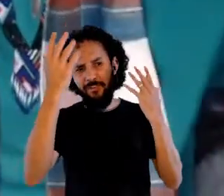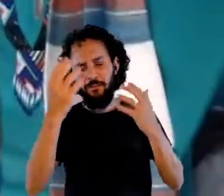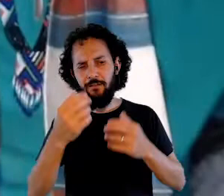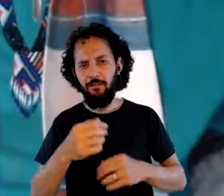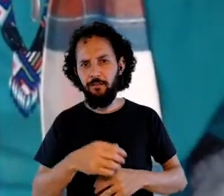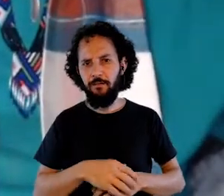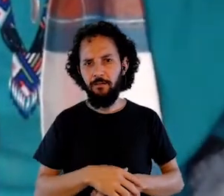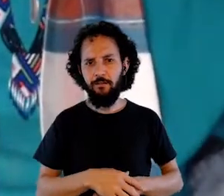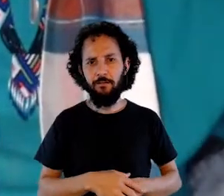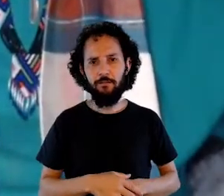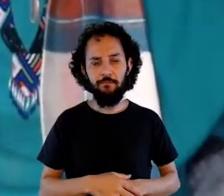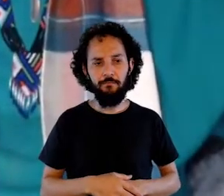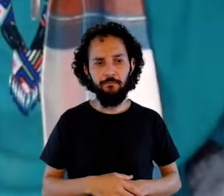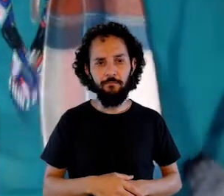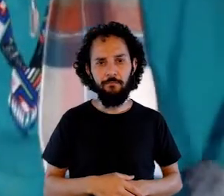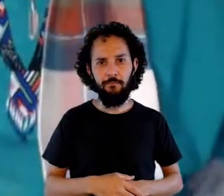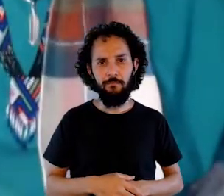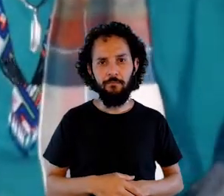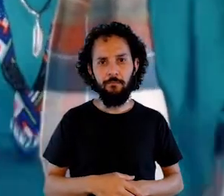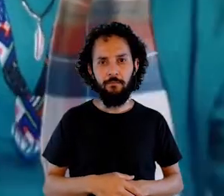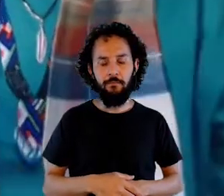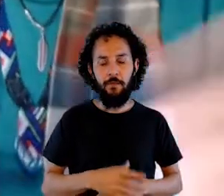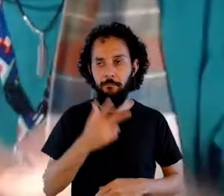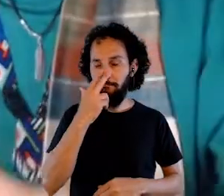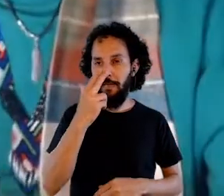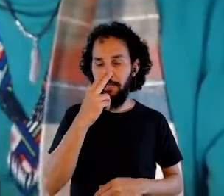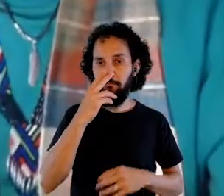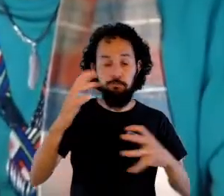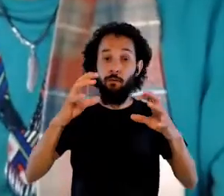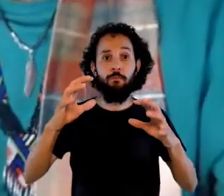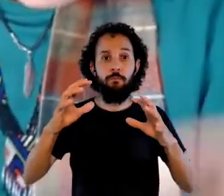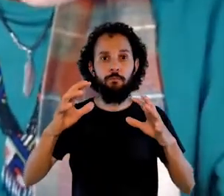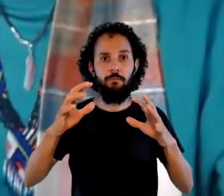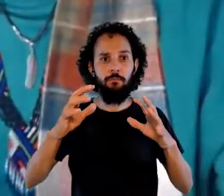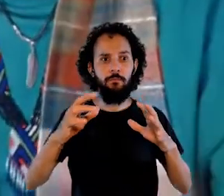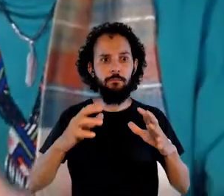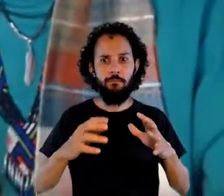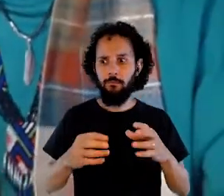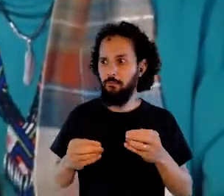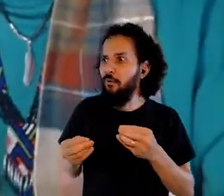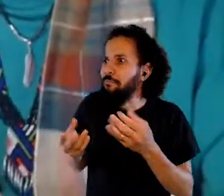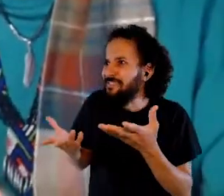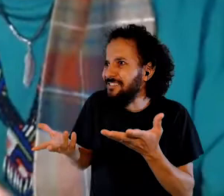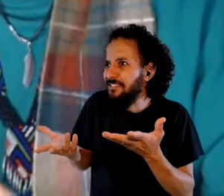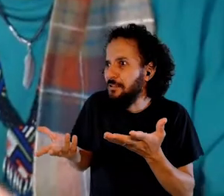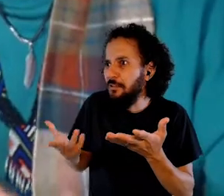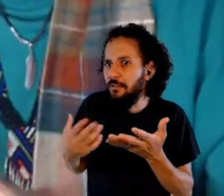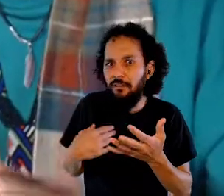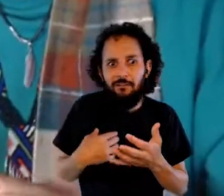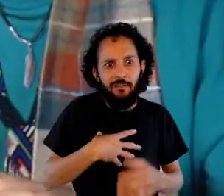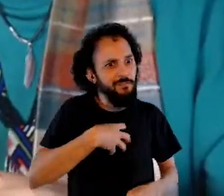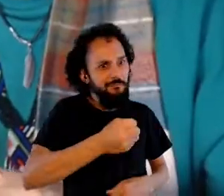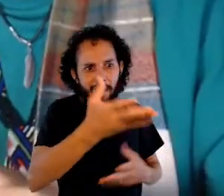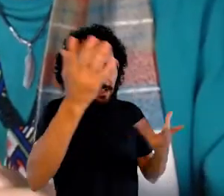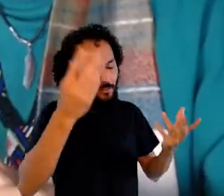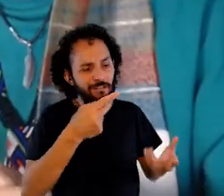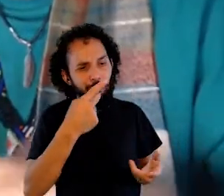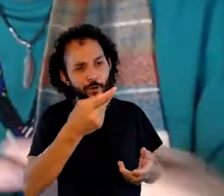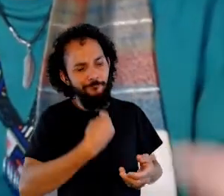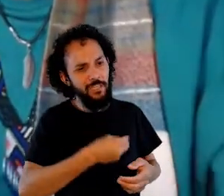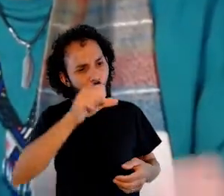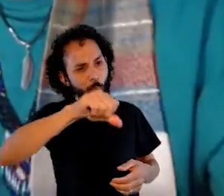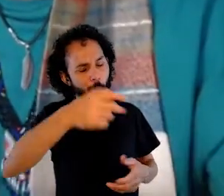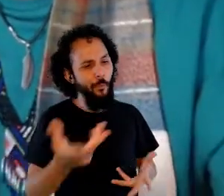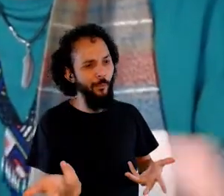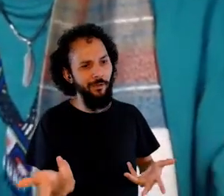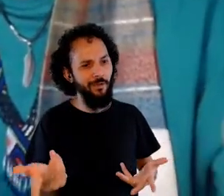Aí o trovão. Mas como assim? Eu falo, se mata, cara. Tua vida tá ruim demais. Você tem que se matar mesmo. O